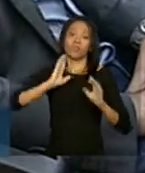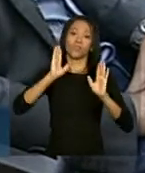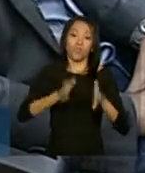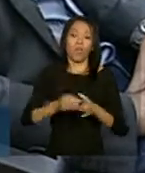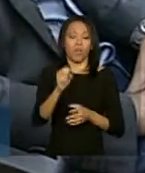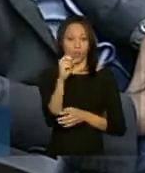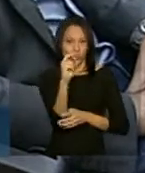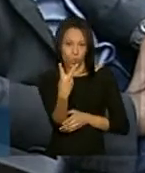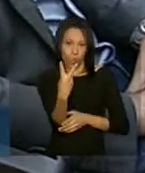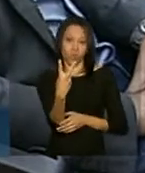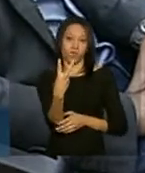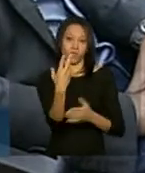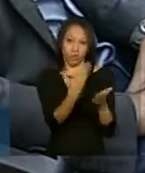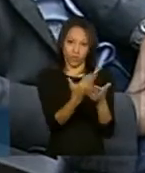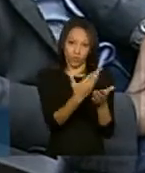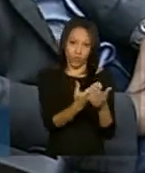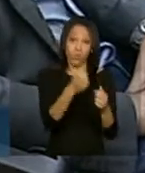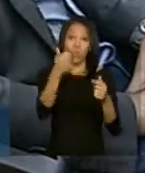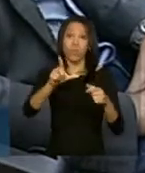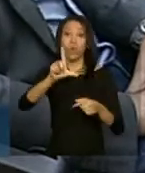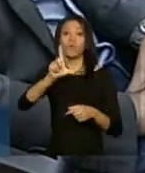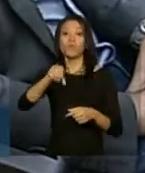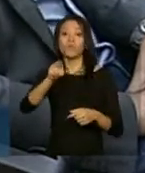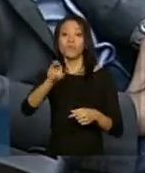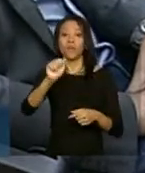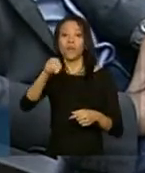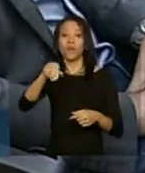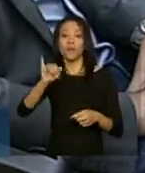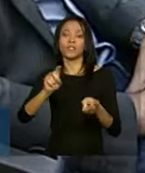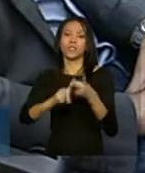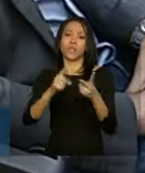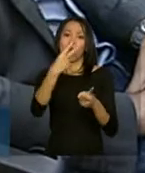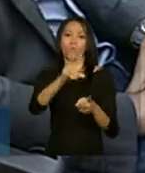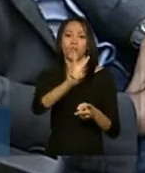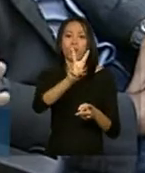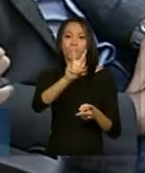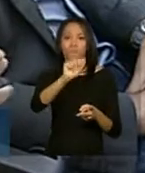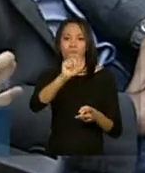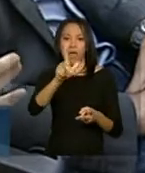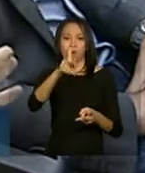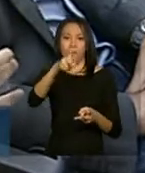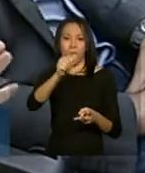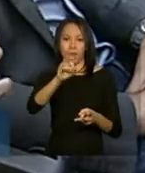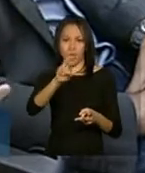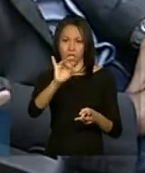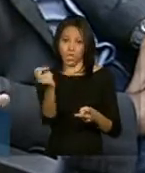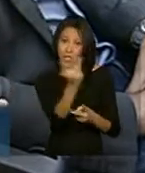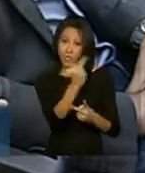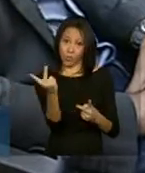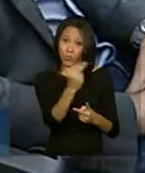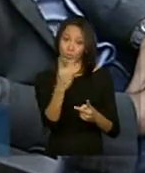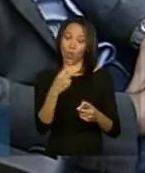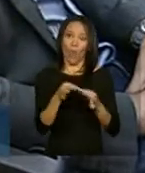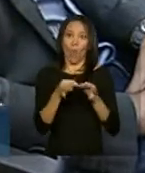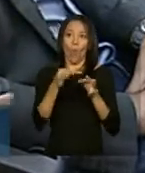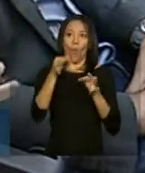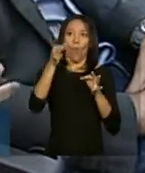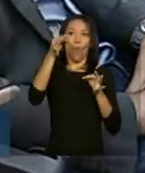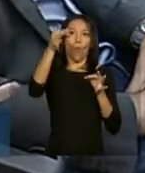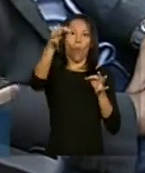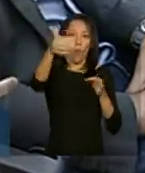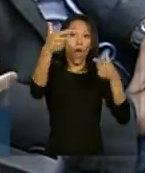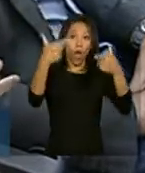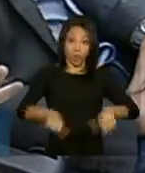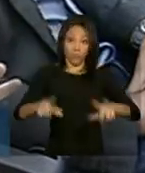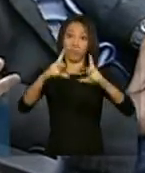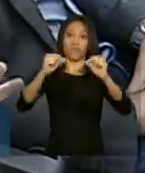de 2 estudantes, uma de Lusiânia e outra de Valparaíso, né, que tiveram que se deslocar mais de 30 quilômetros para fazer a prova na Asa Norte. Eu queria